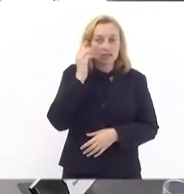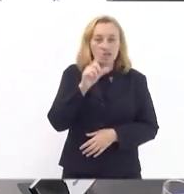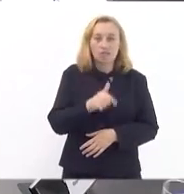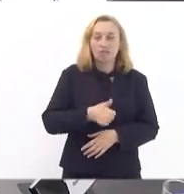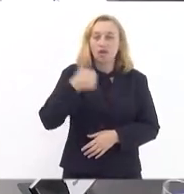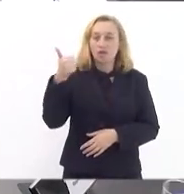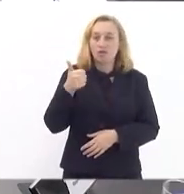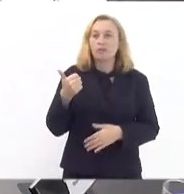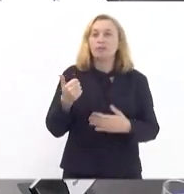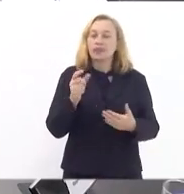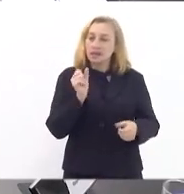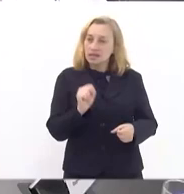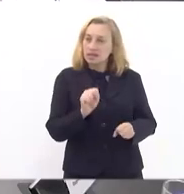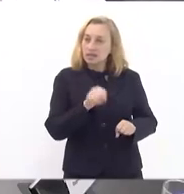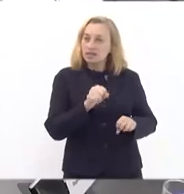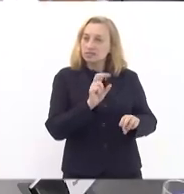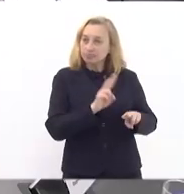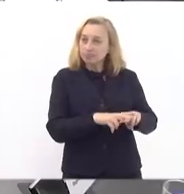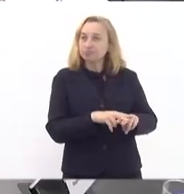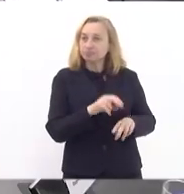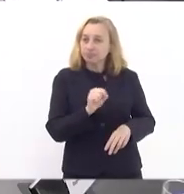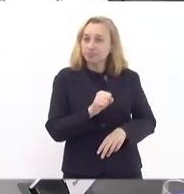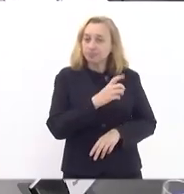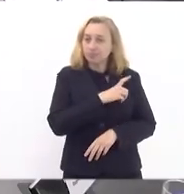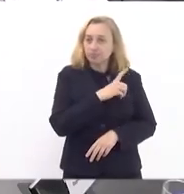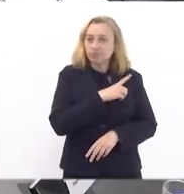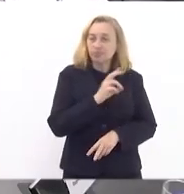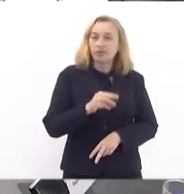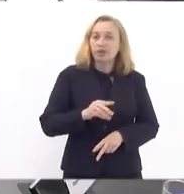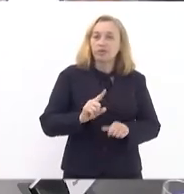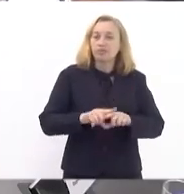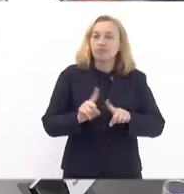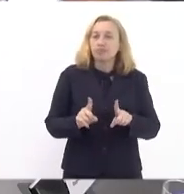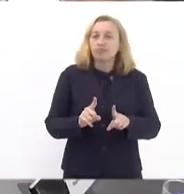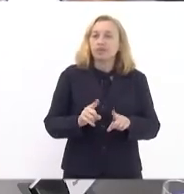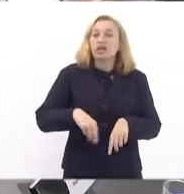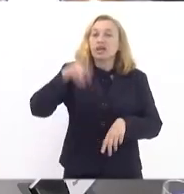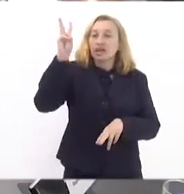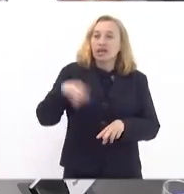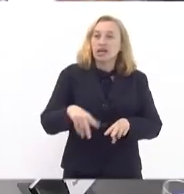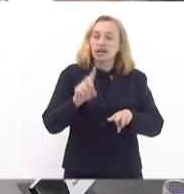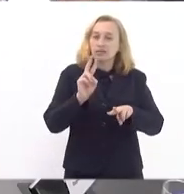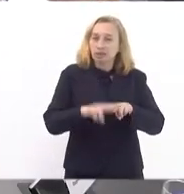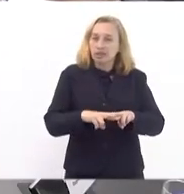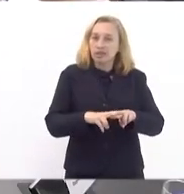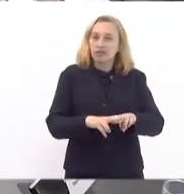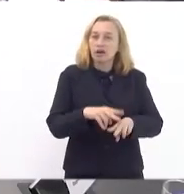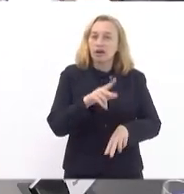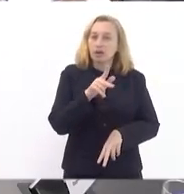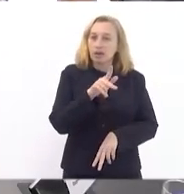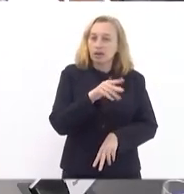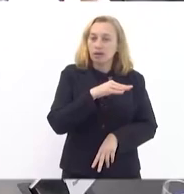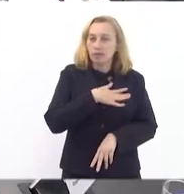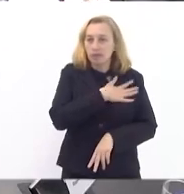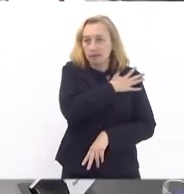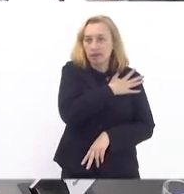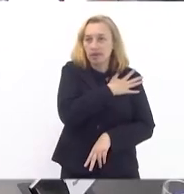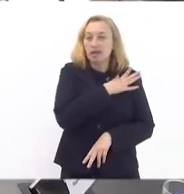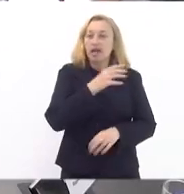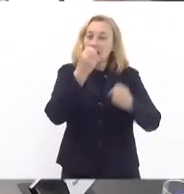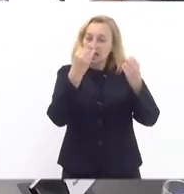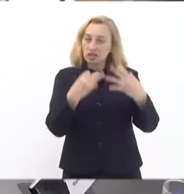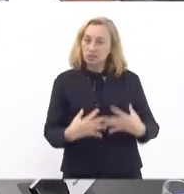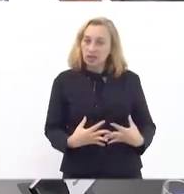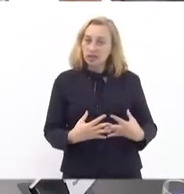delegacia Sim eu sei que não vai o WhatsApp mas quem fez apreensão foi a Penny a descrição da